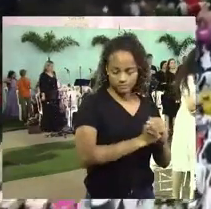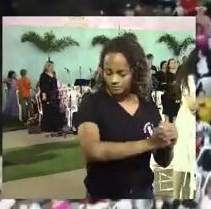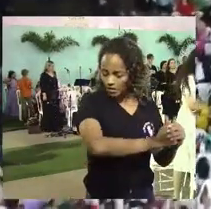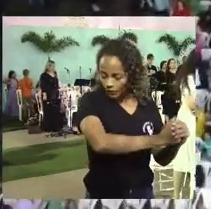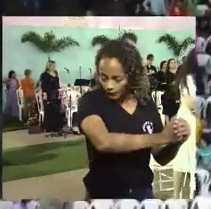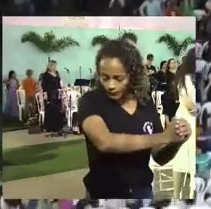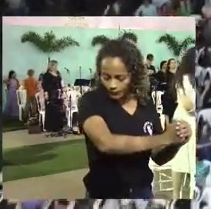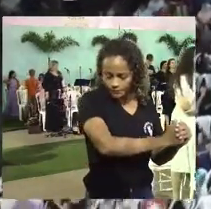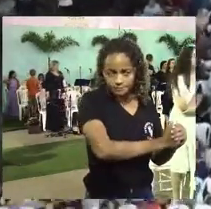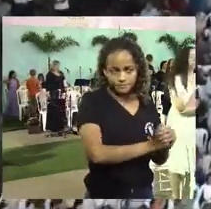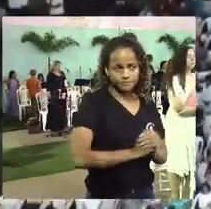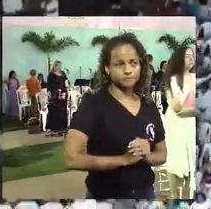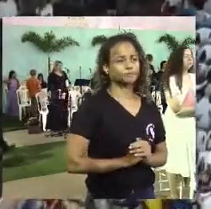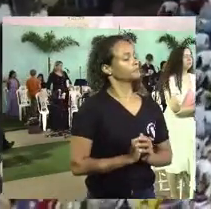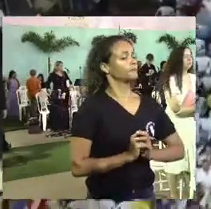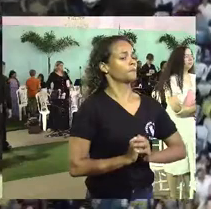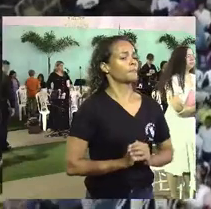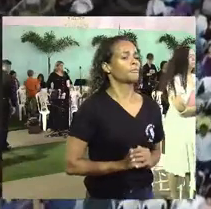bem alto